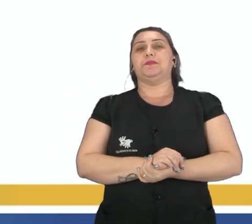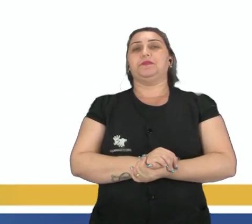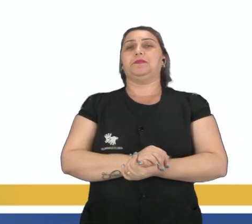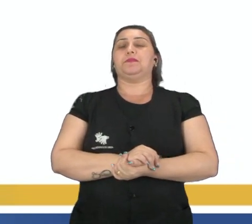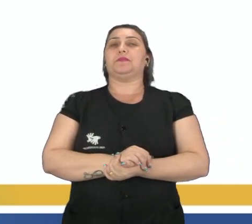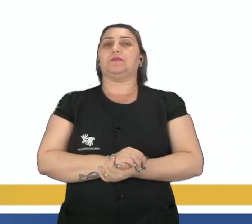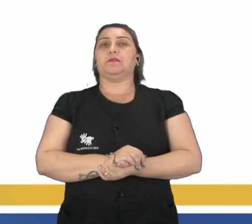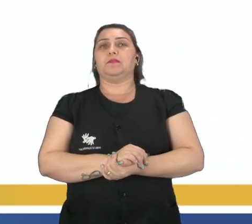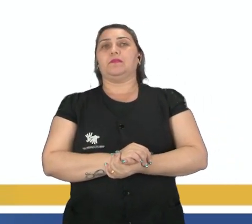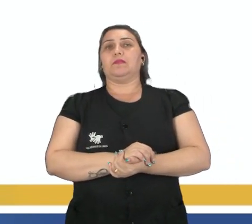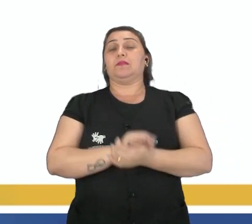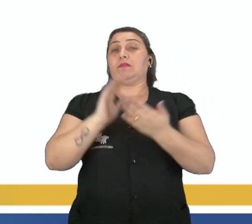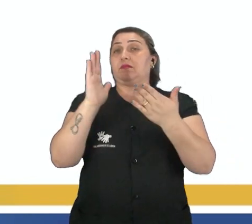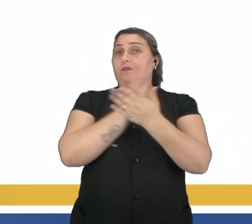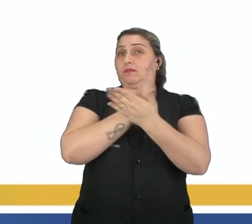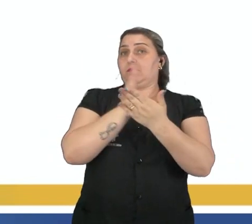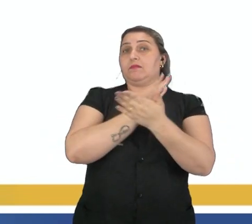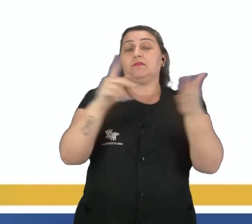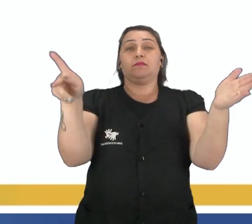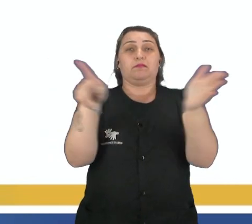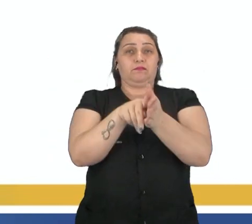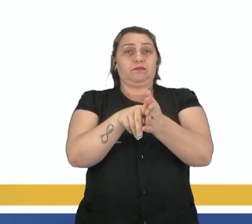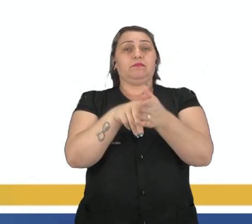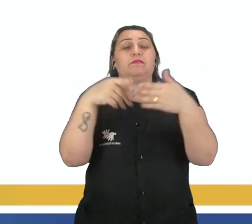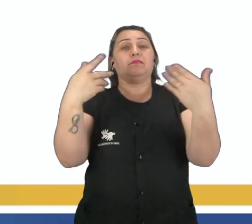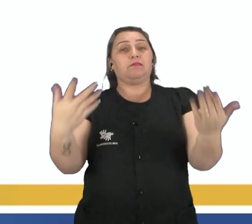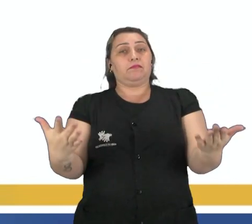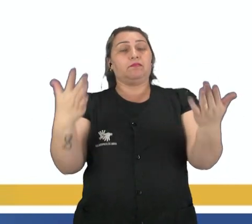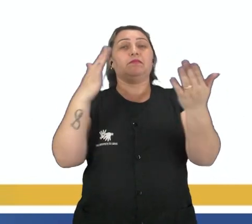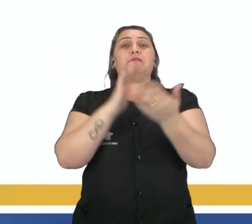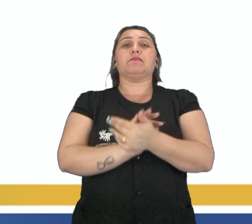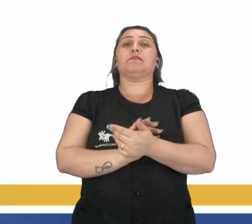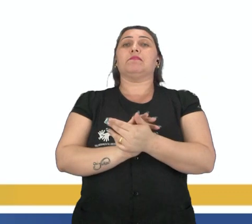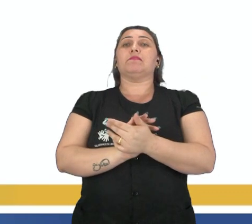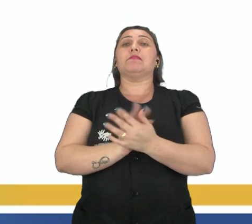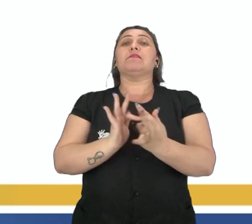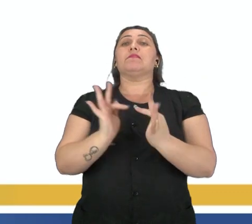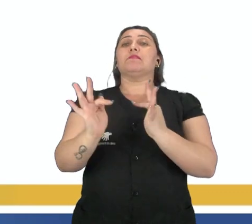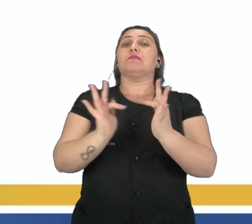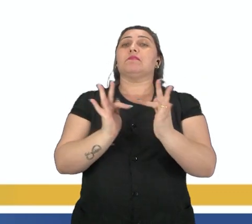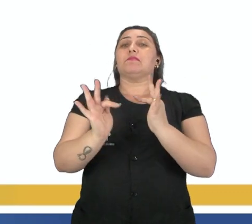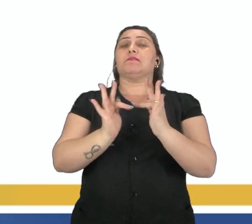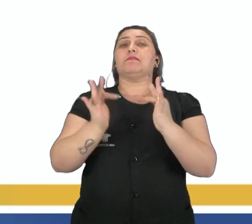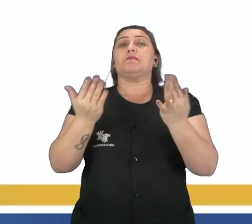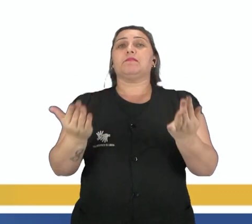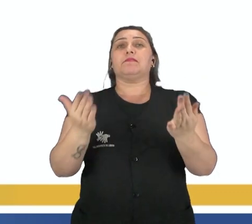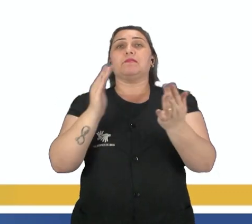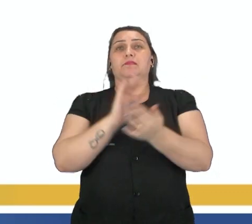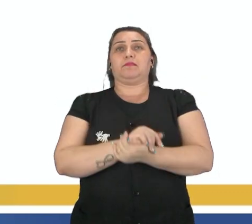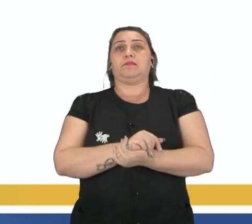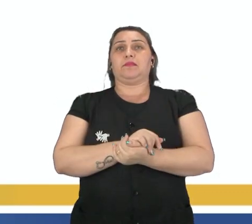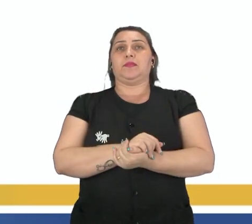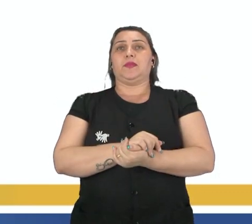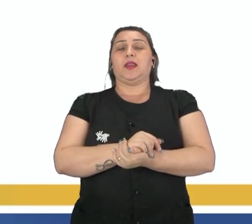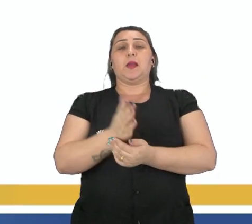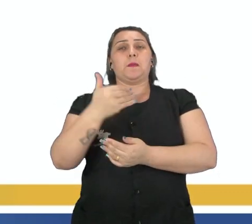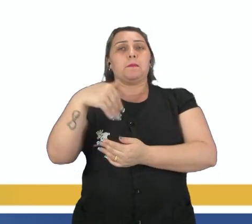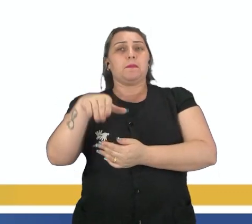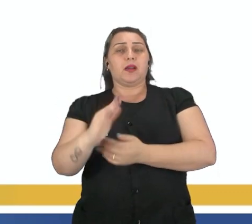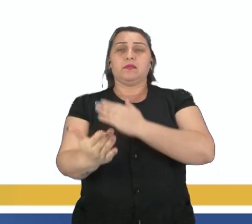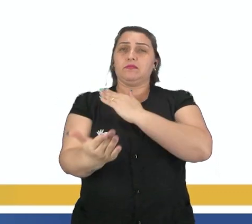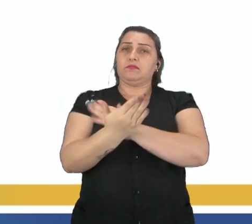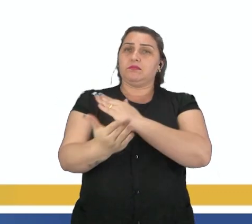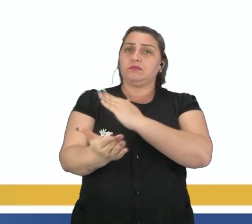né? E geralmente, algumas dessas propriedades são propriedades físicas. E as propriedades físicas são aquelas que mais